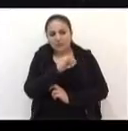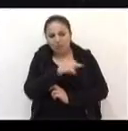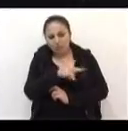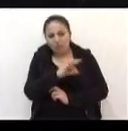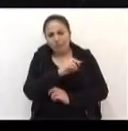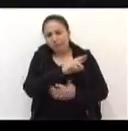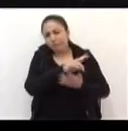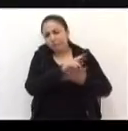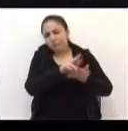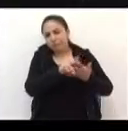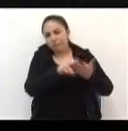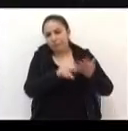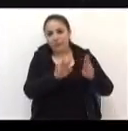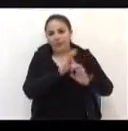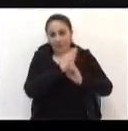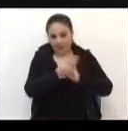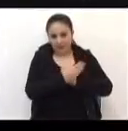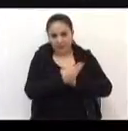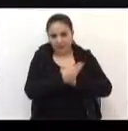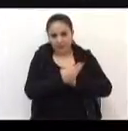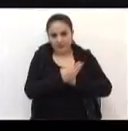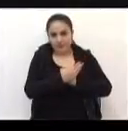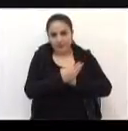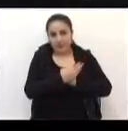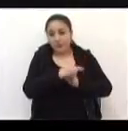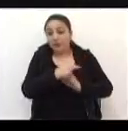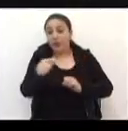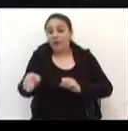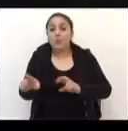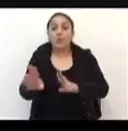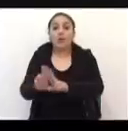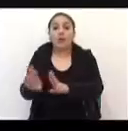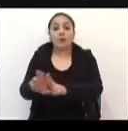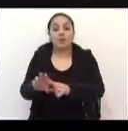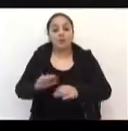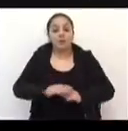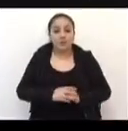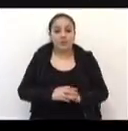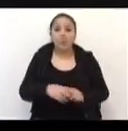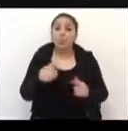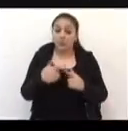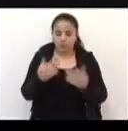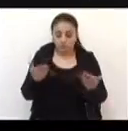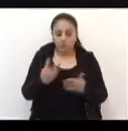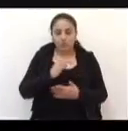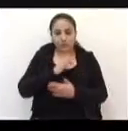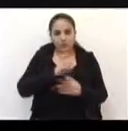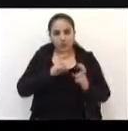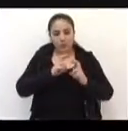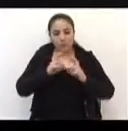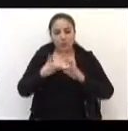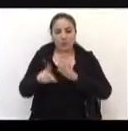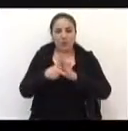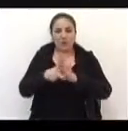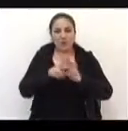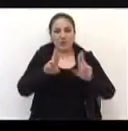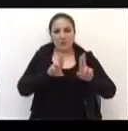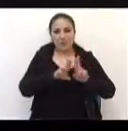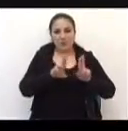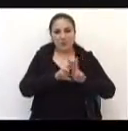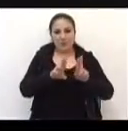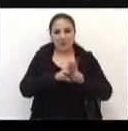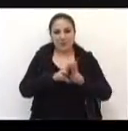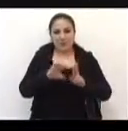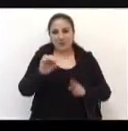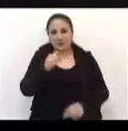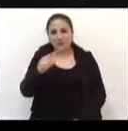Loteamento Corralo, Parque Farroupilha, São José e UPF. Por quê? Hoje tem o ônibus que vem da universidade ou o bairro São